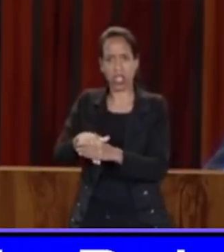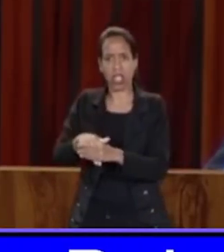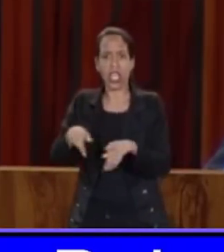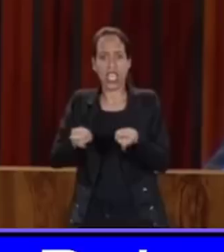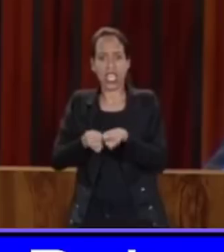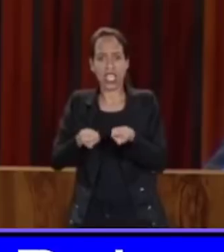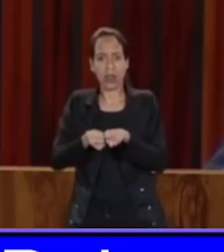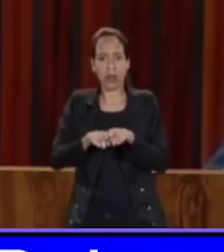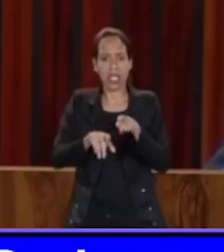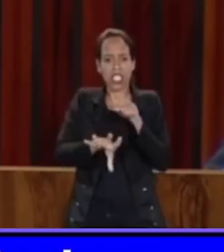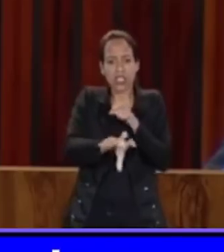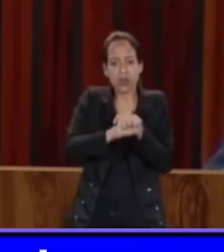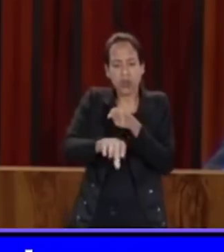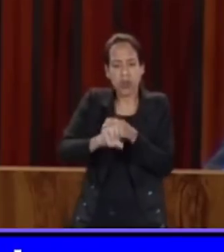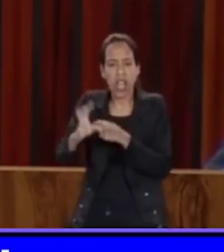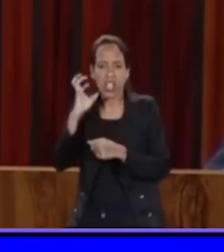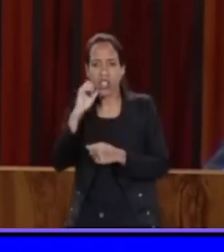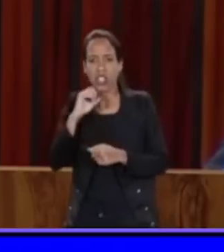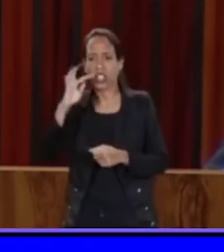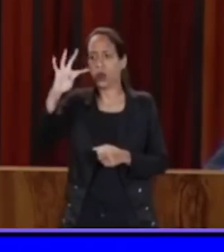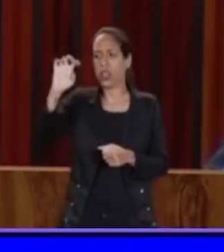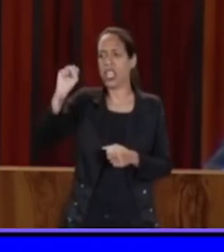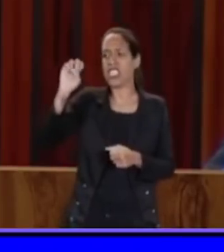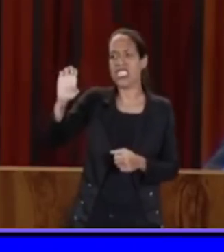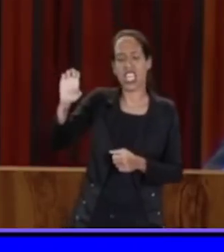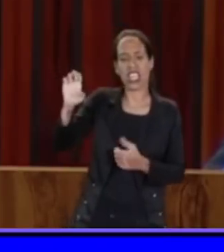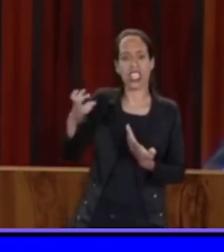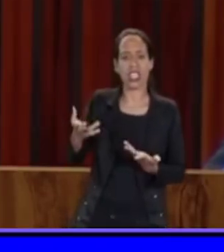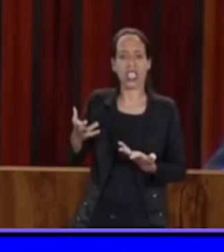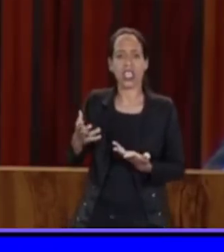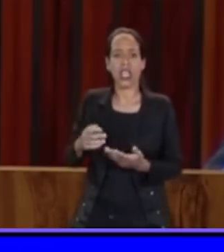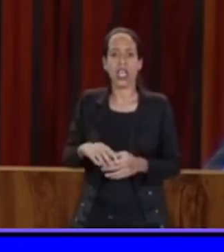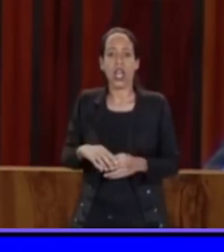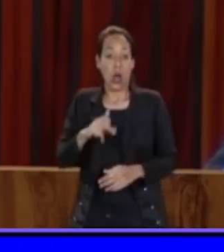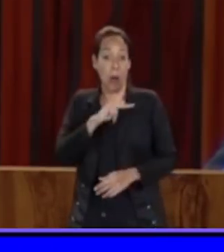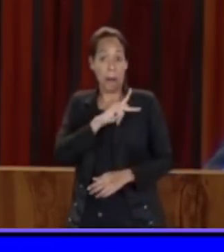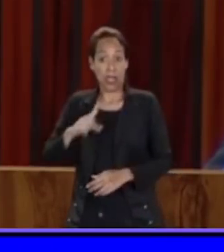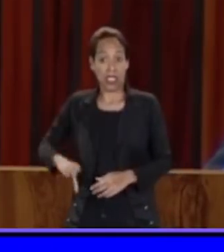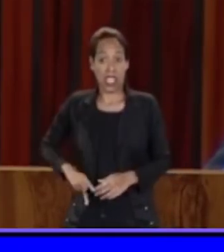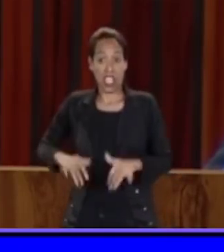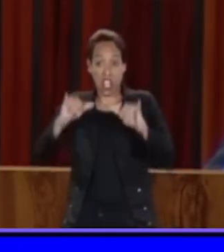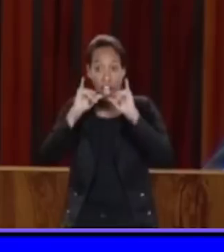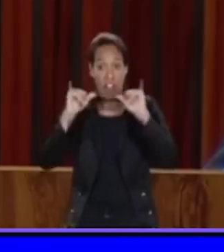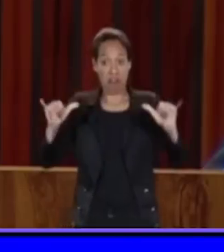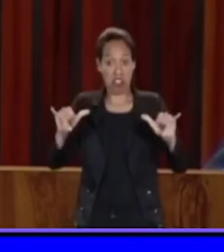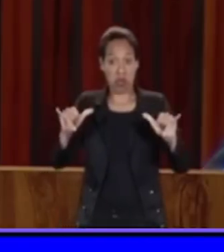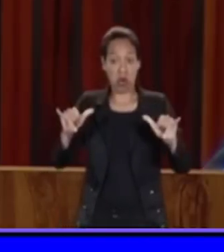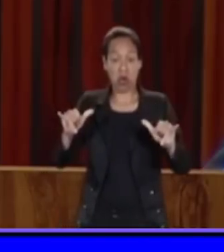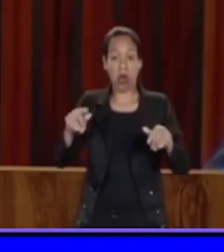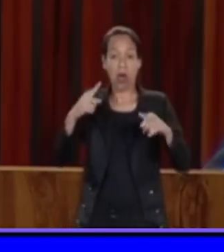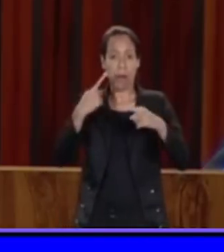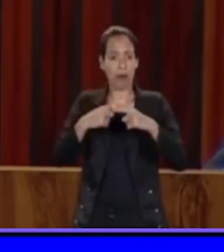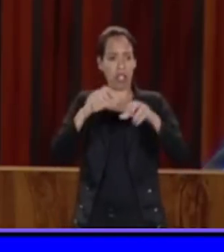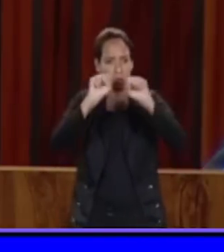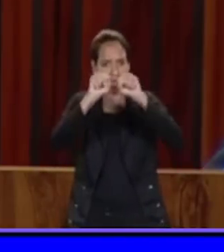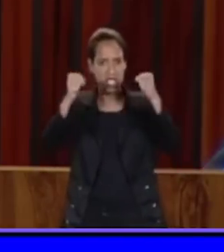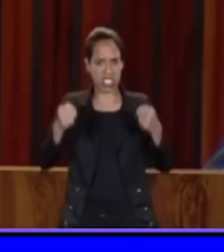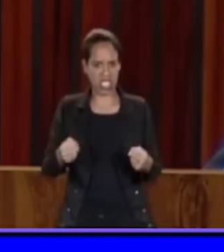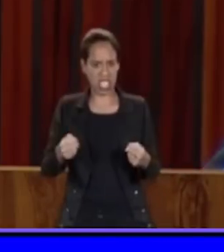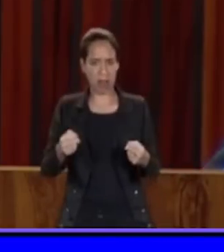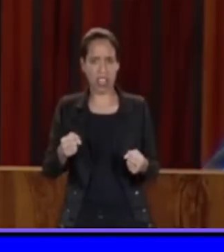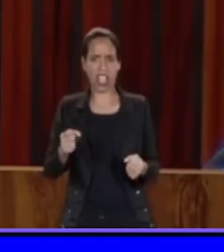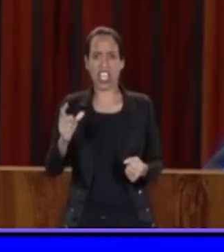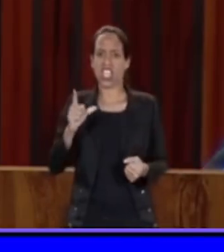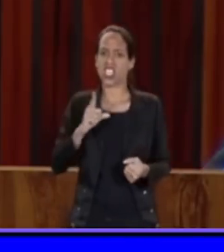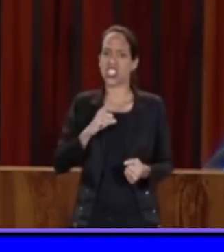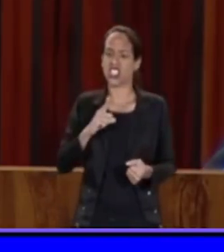apuração adotado pelo TSE. O presidente alertou e, sob esse sistema, se estava na